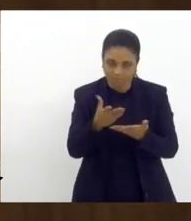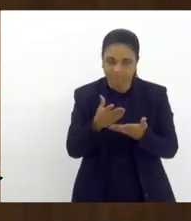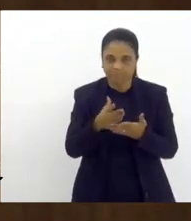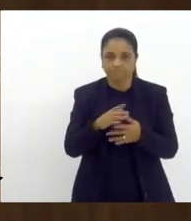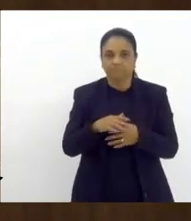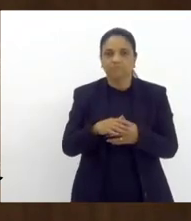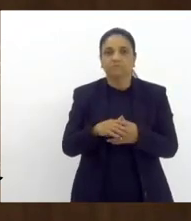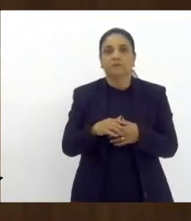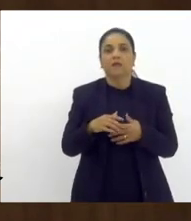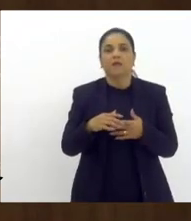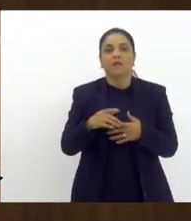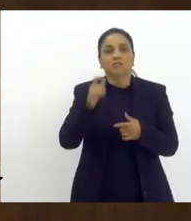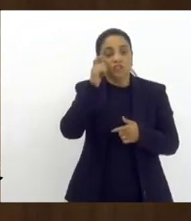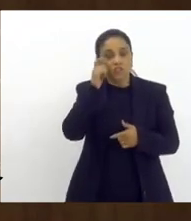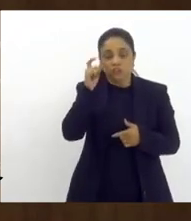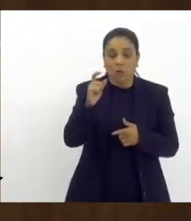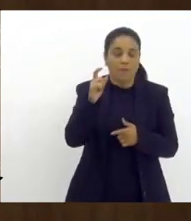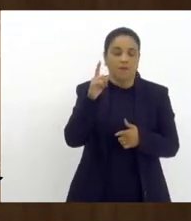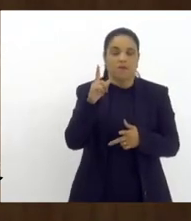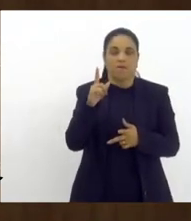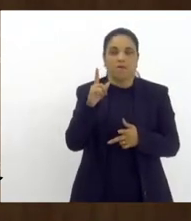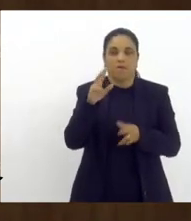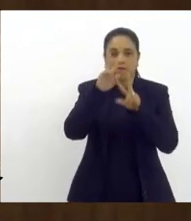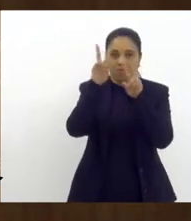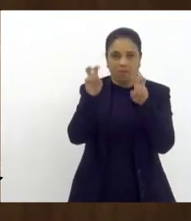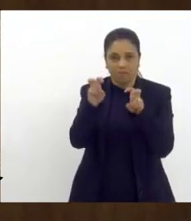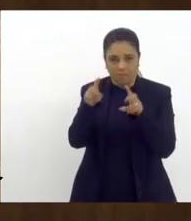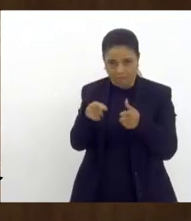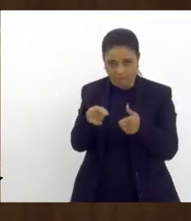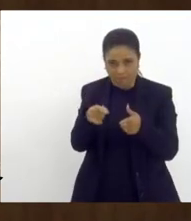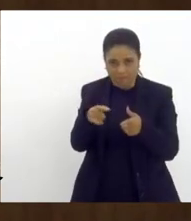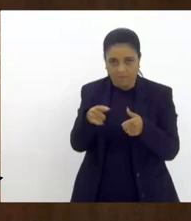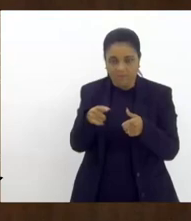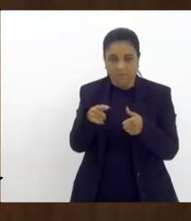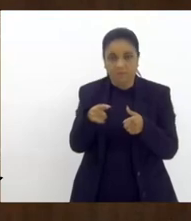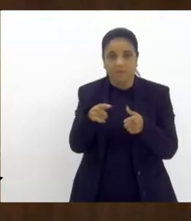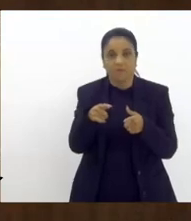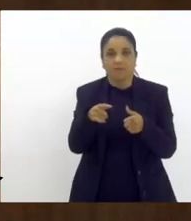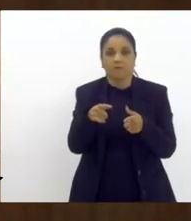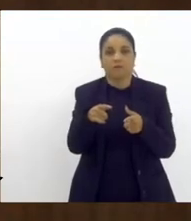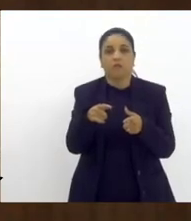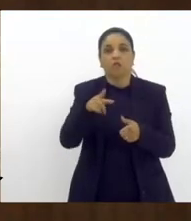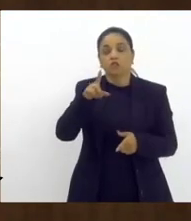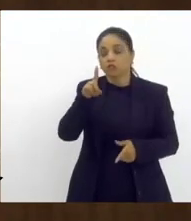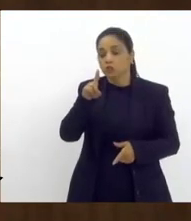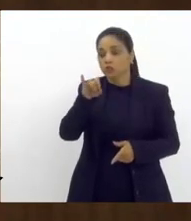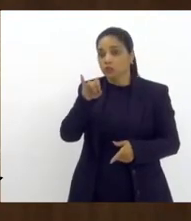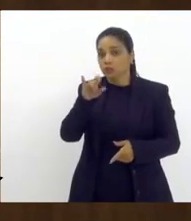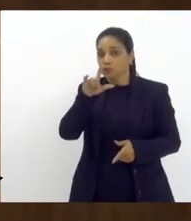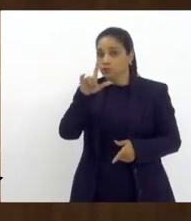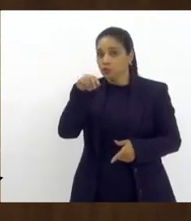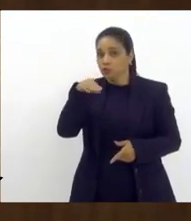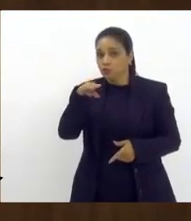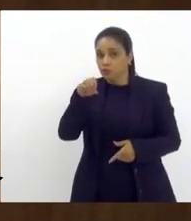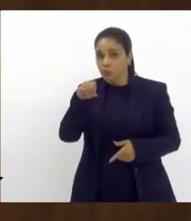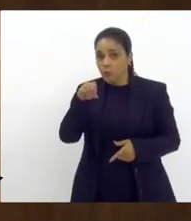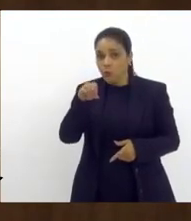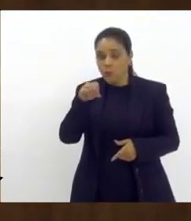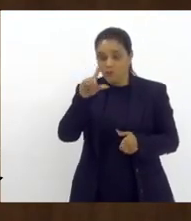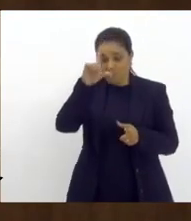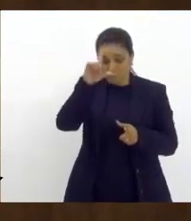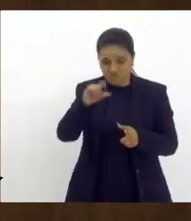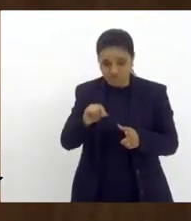e eu gostaria de chamar a atenção para este fato foi o Dilma que pariu meu salão